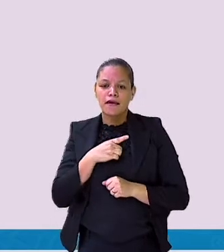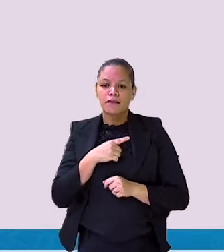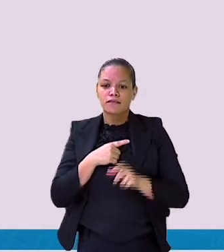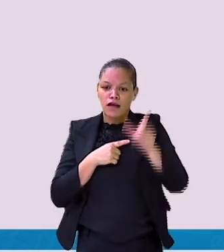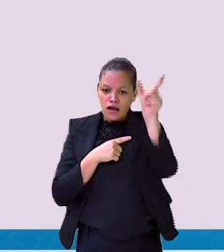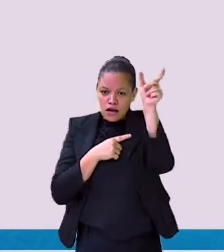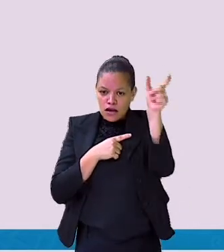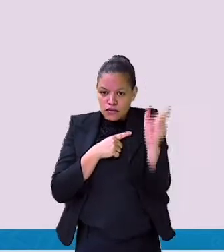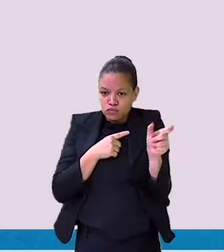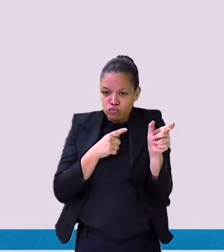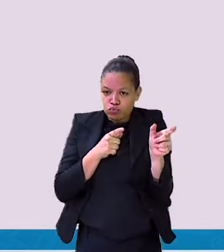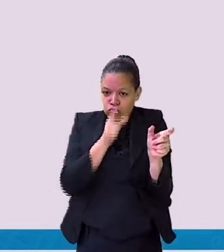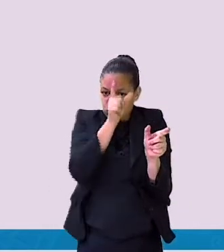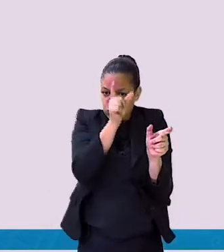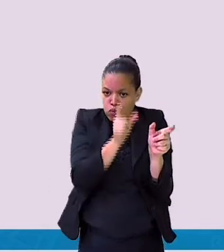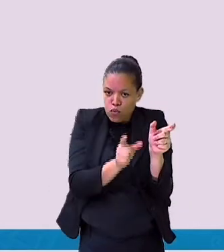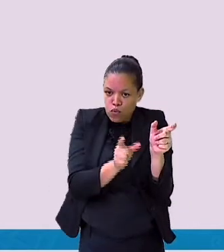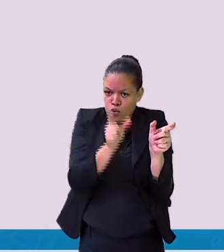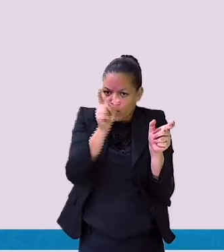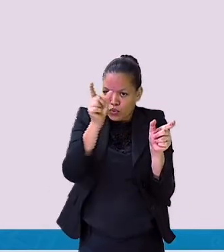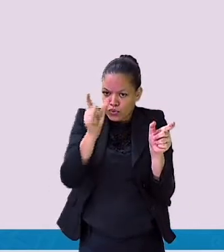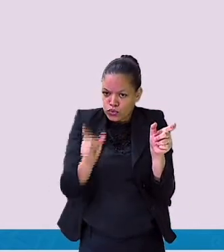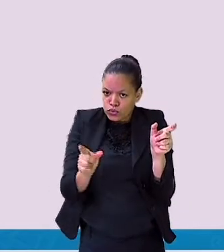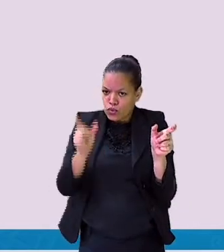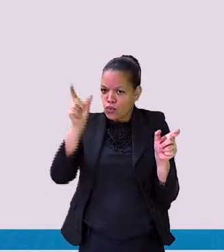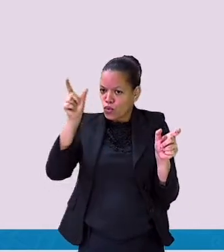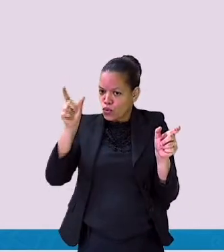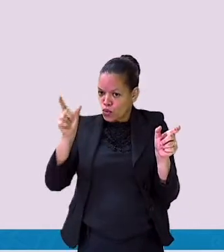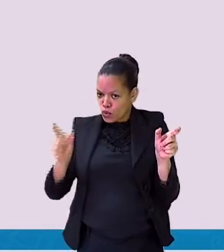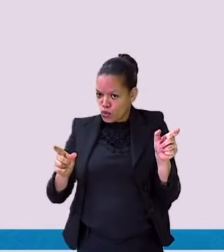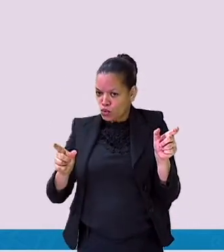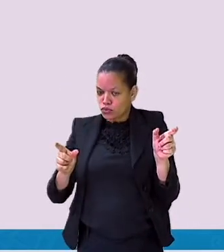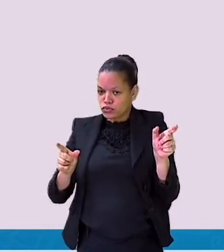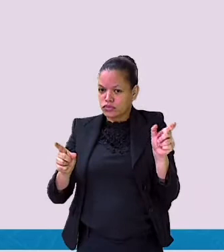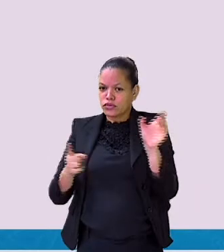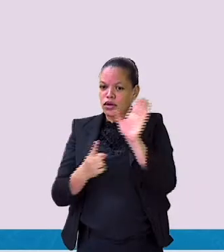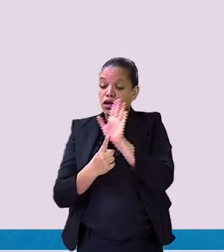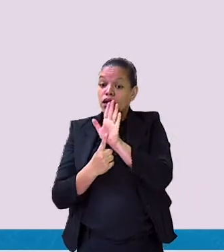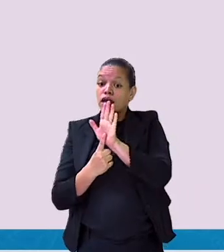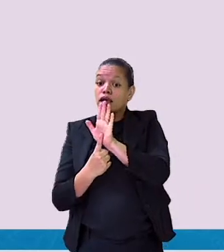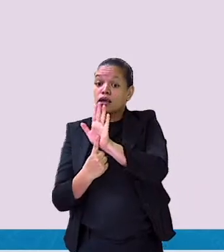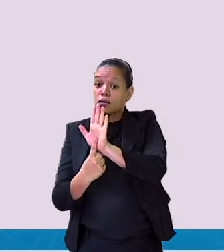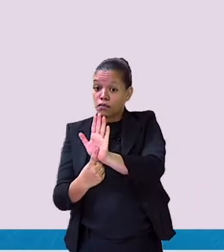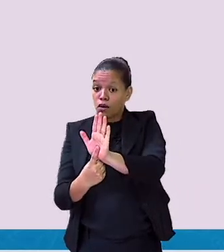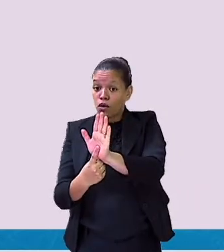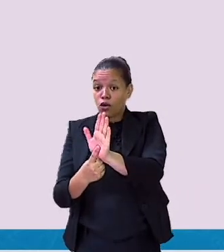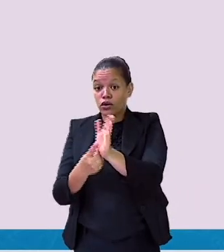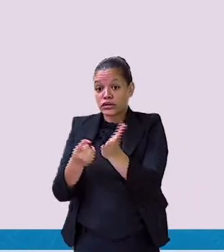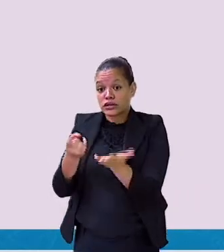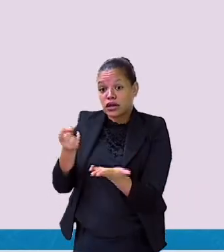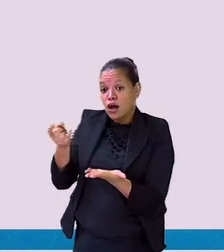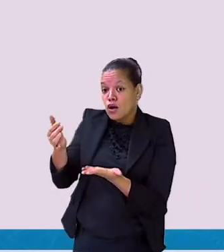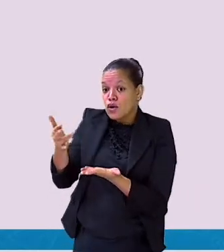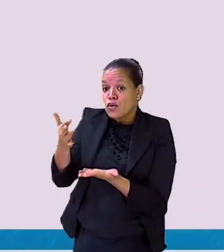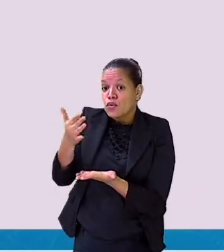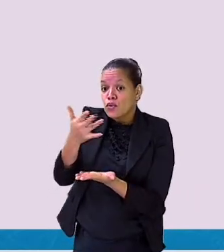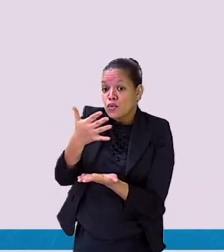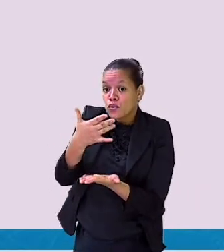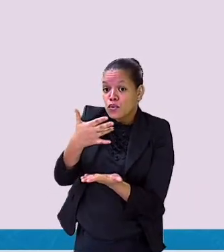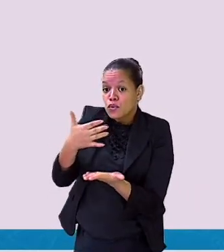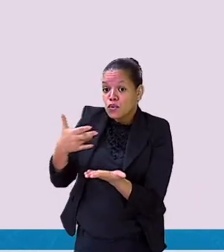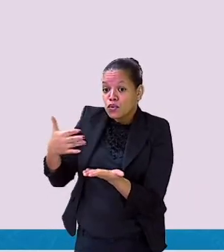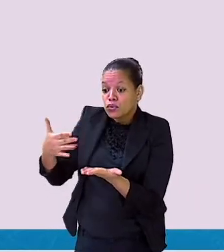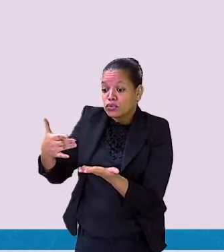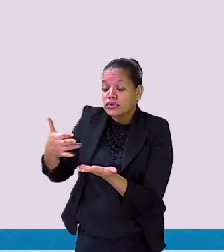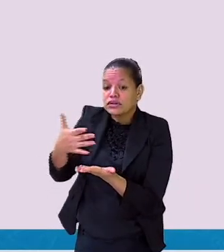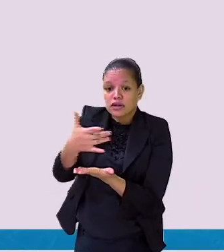dados coletados, tá vendo? Aqui que vão entrar os dados, tudo aquilo que foi pesquisado, que o gráfico quer